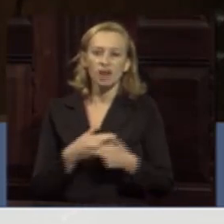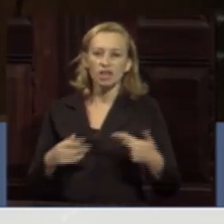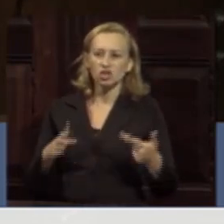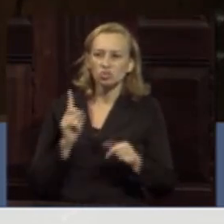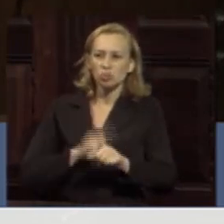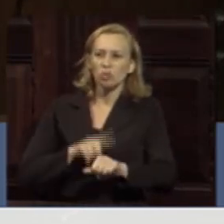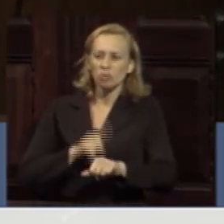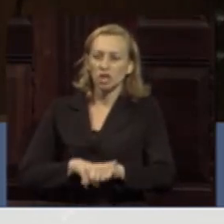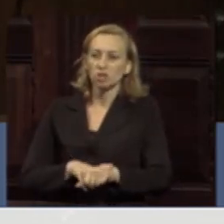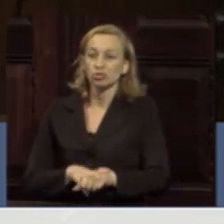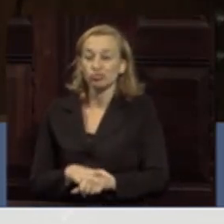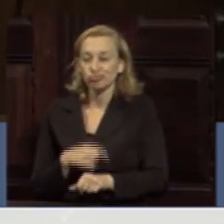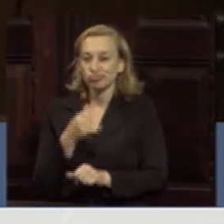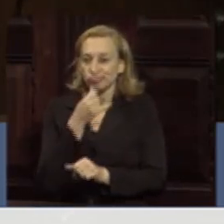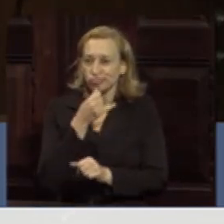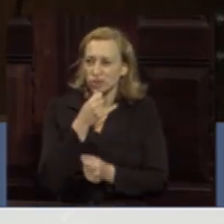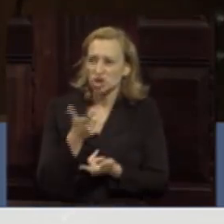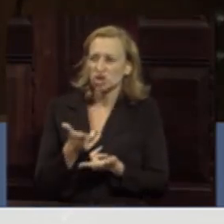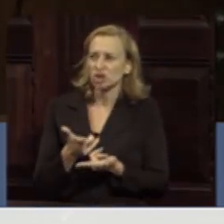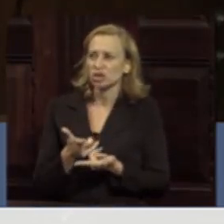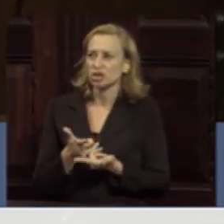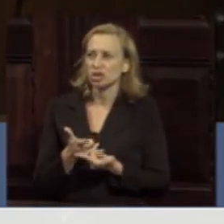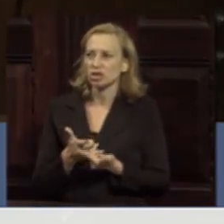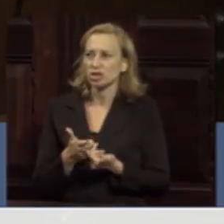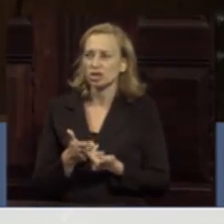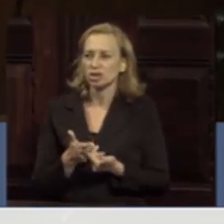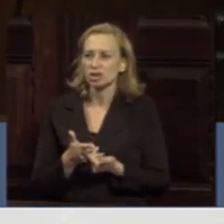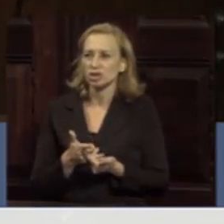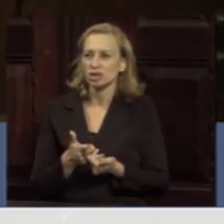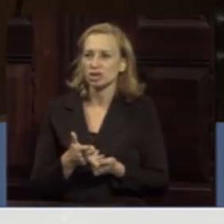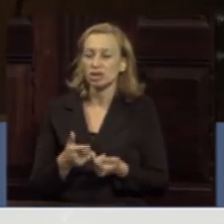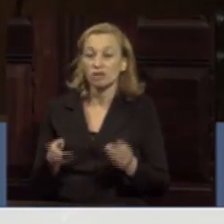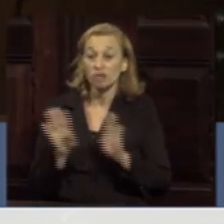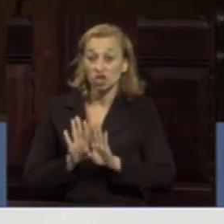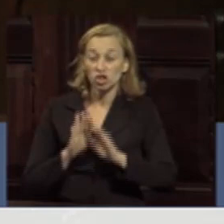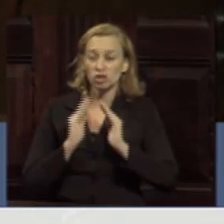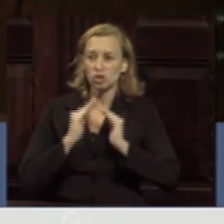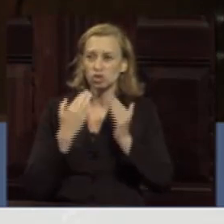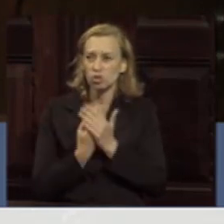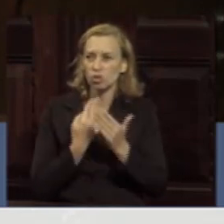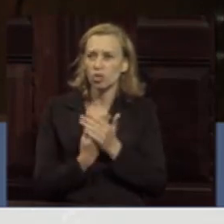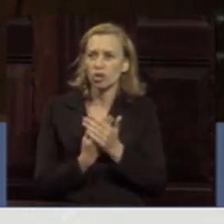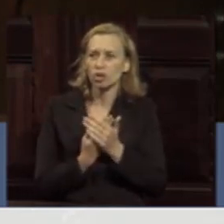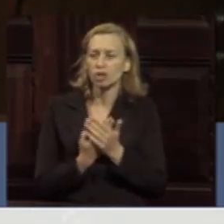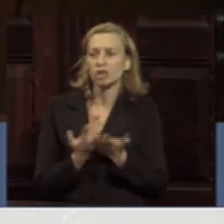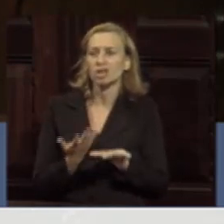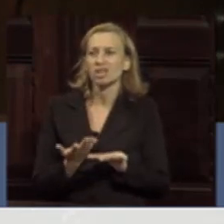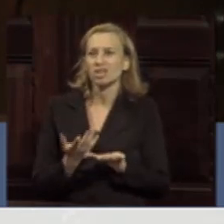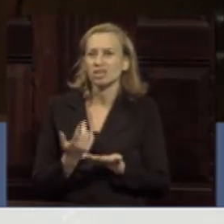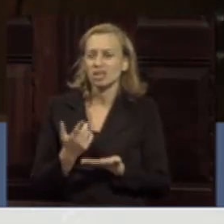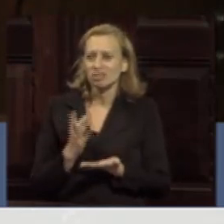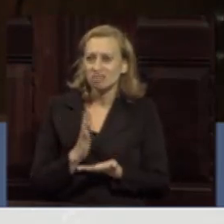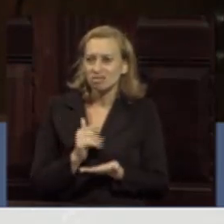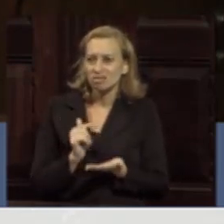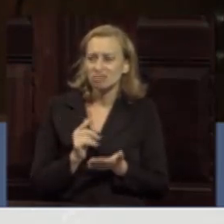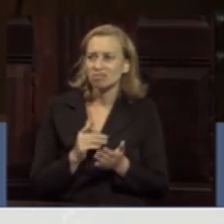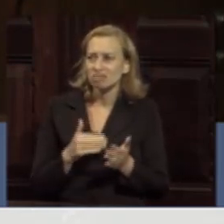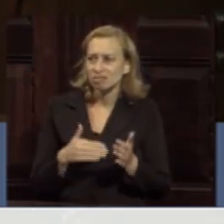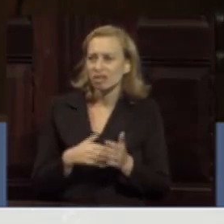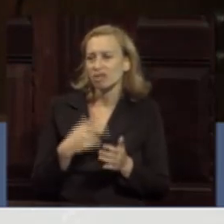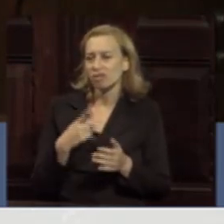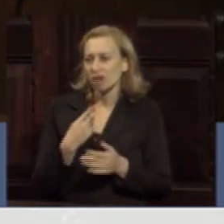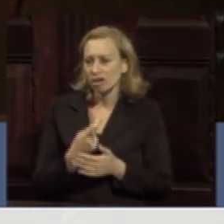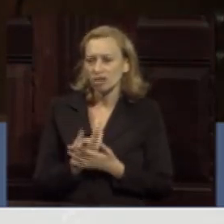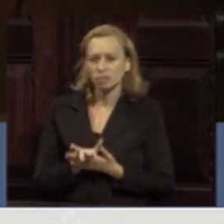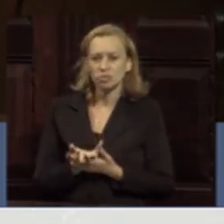de indignação, justamente que essa questão, que é uma covardia fechar a escola. A gente até diz, né, e parece que Darcy Ribeira